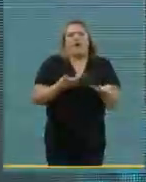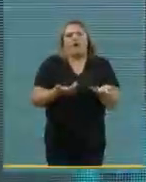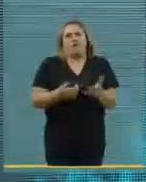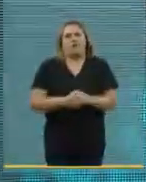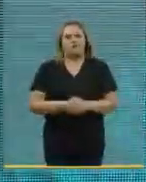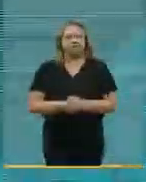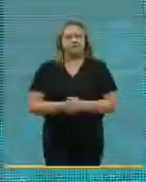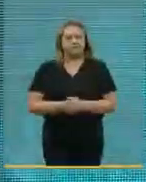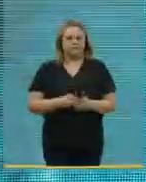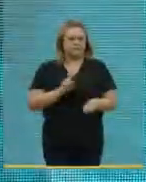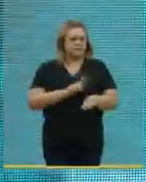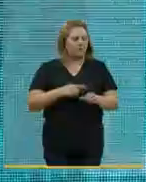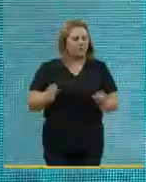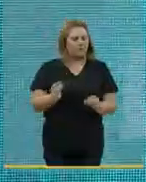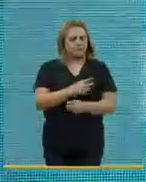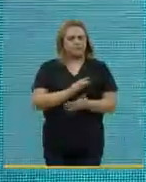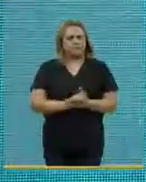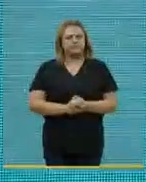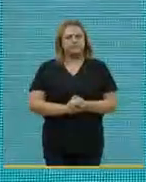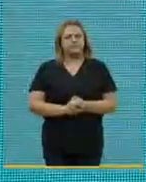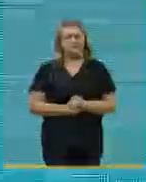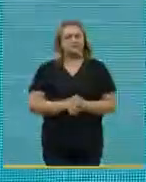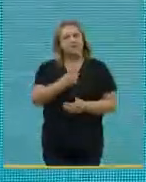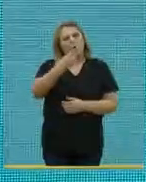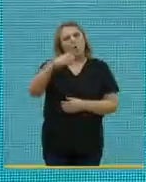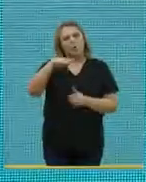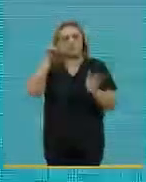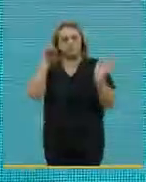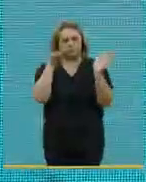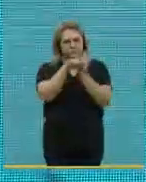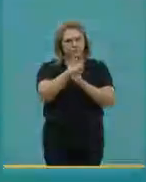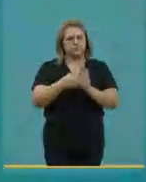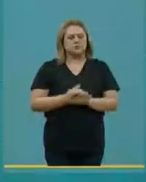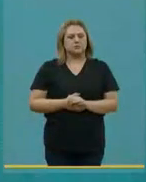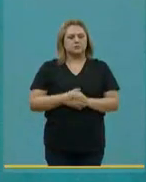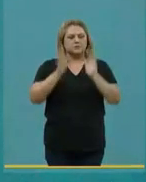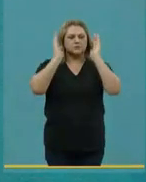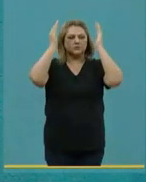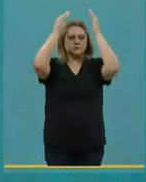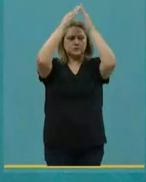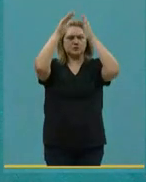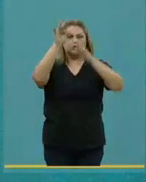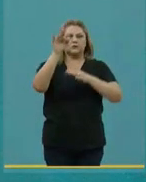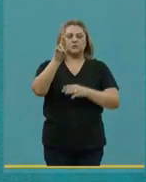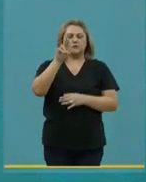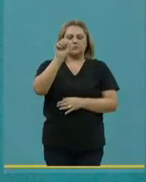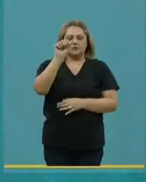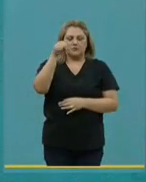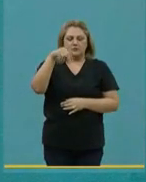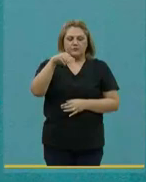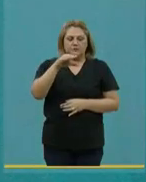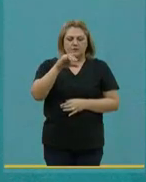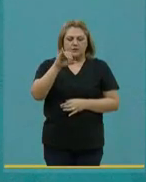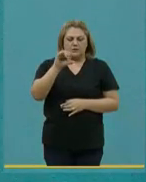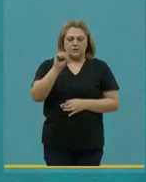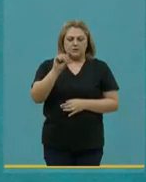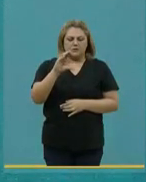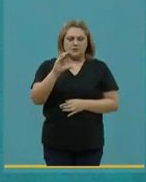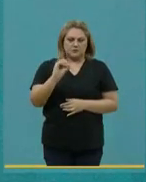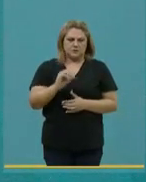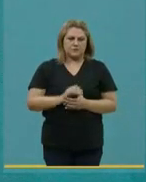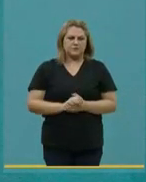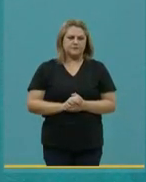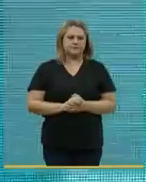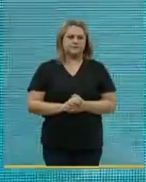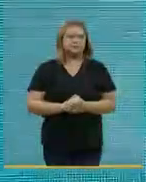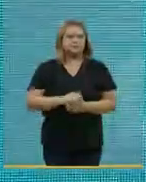tem o tempo esgotado candidato ea última pergunta é de dom francisco biasin bispo de barra do piraí volta redonda